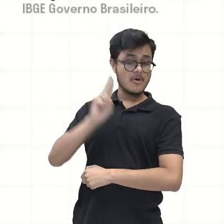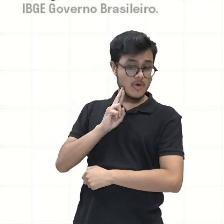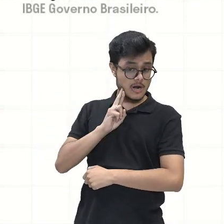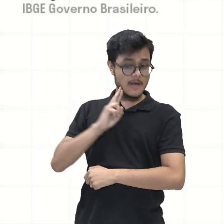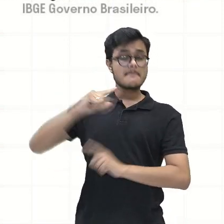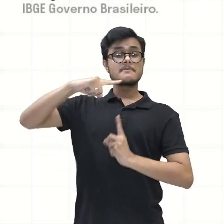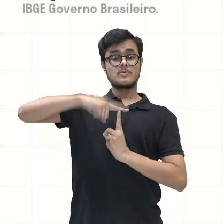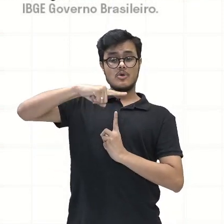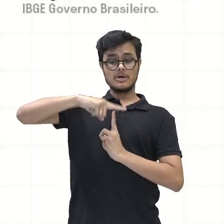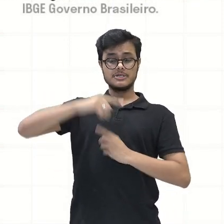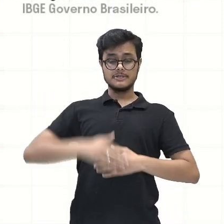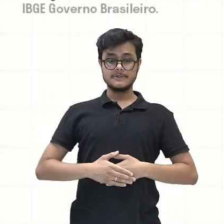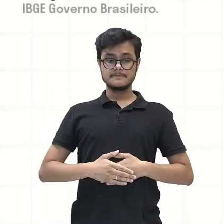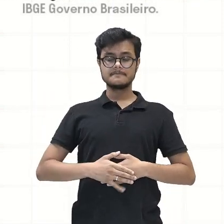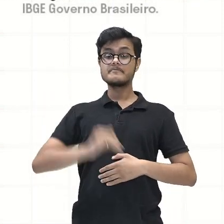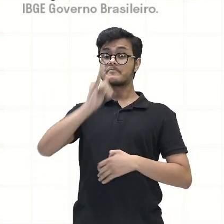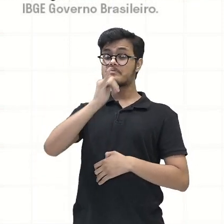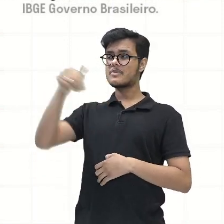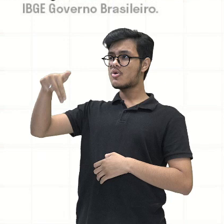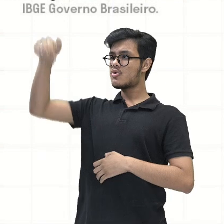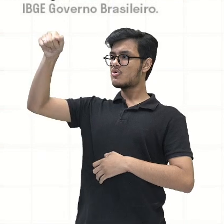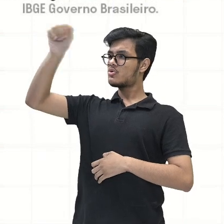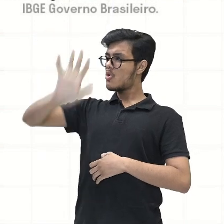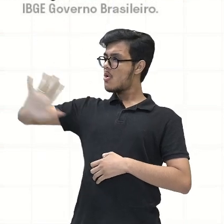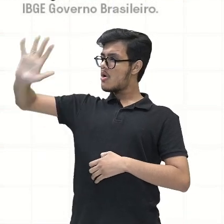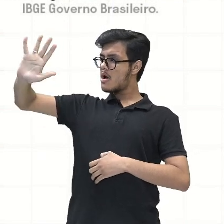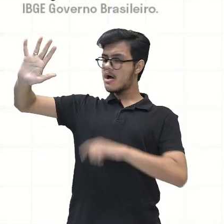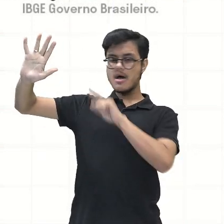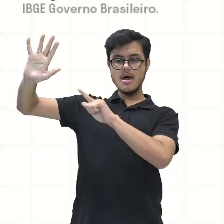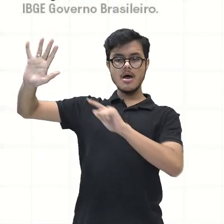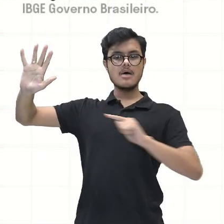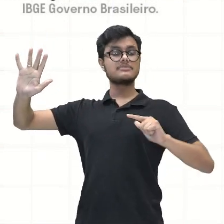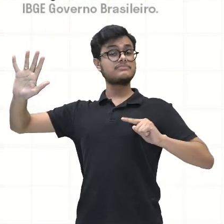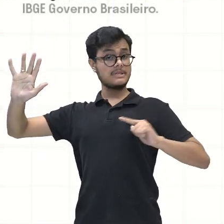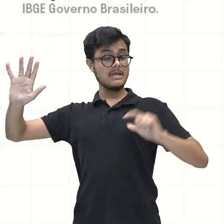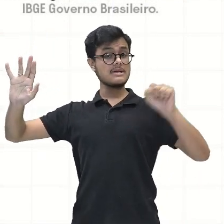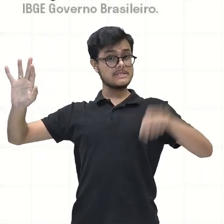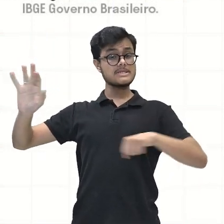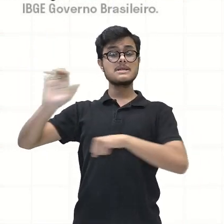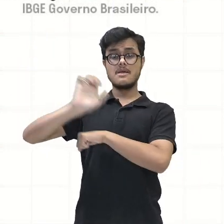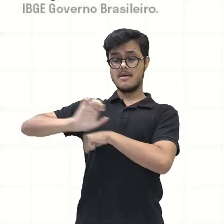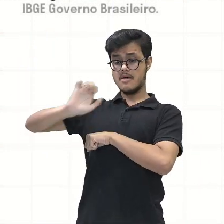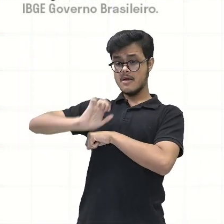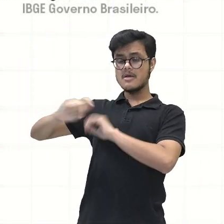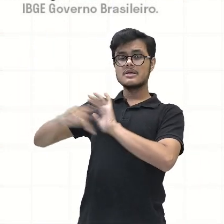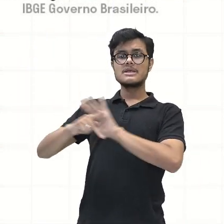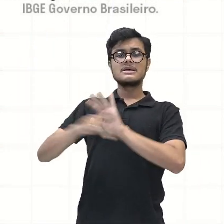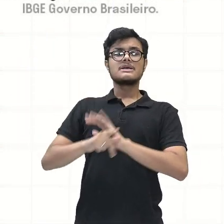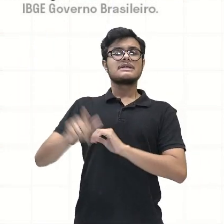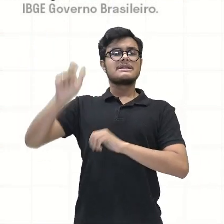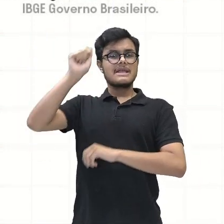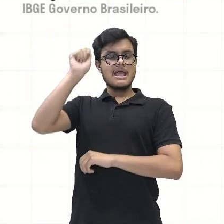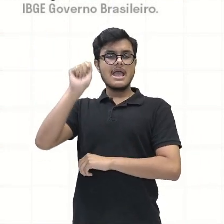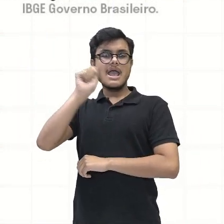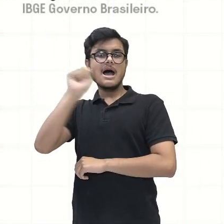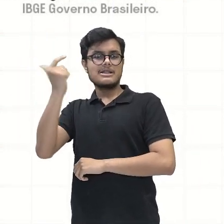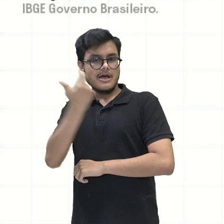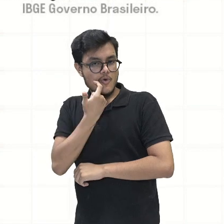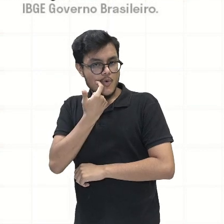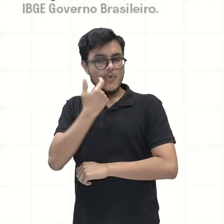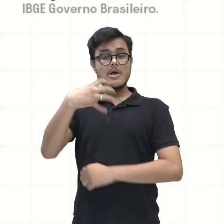Tocantins. Ali a região nordeste, a configuração com cada um dos estados, né? Alagoas, Bahia,